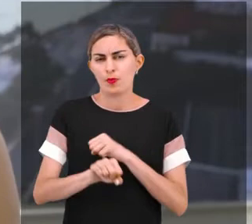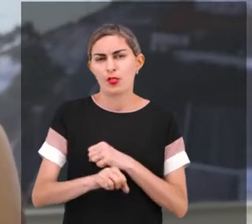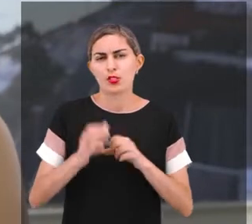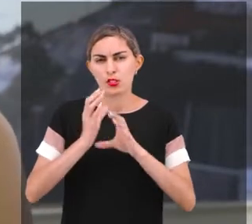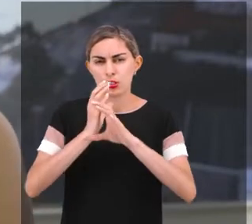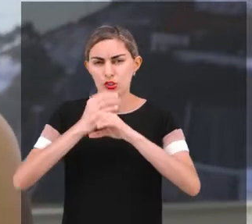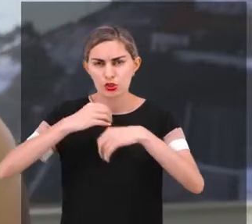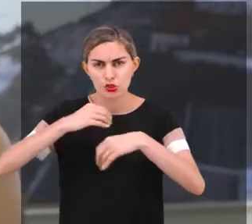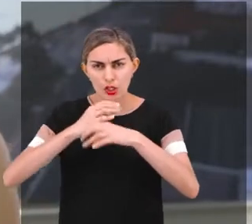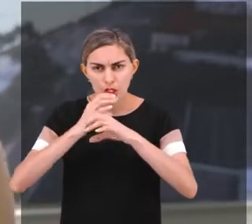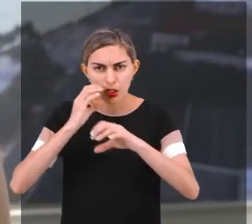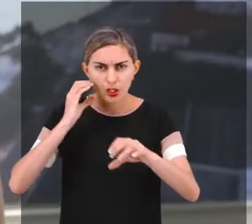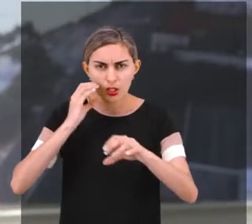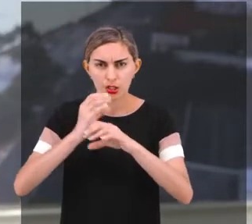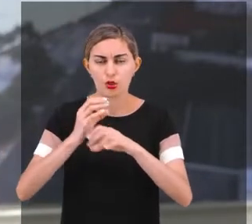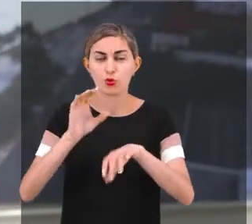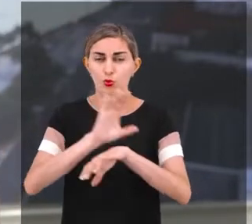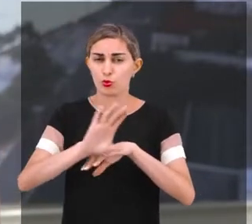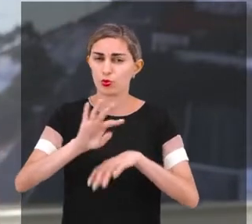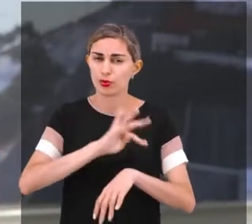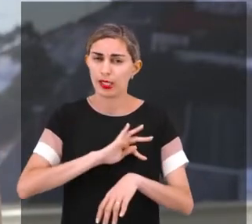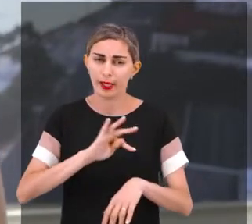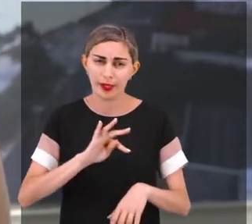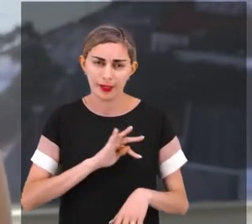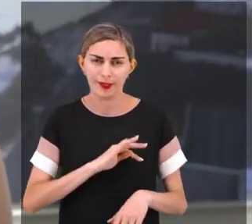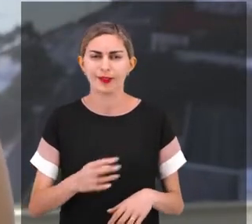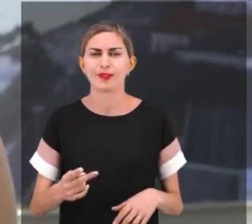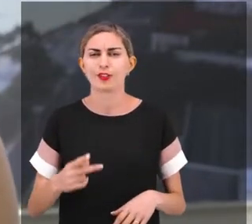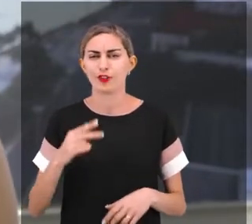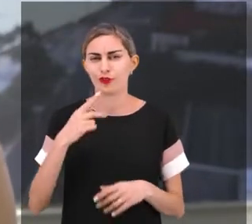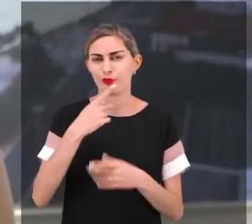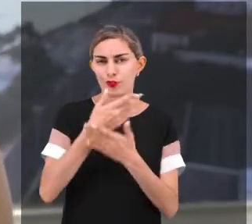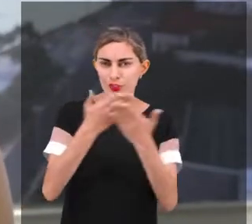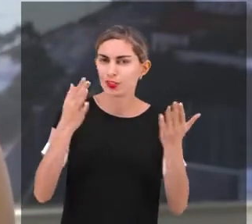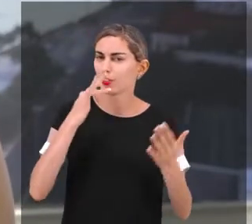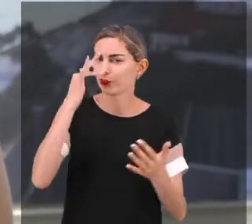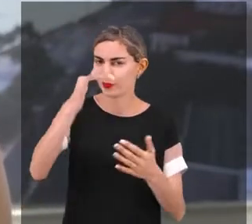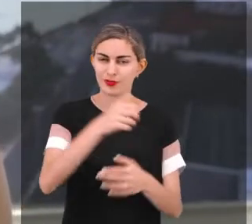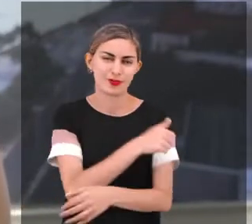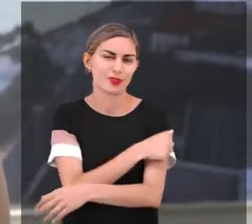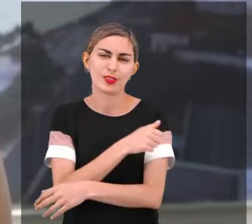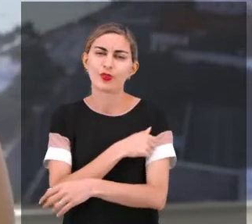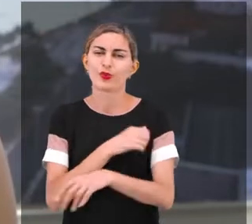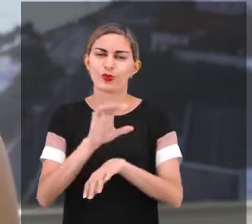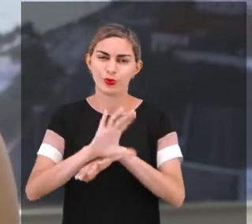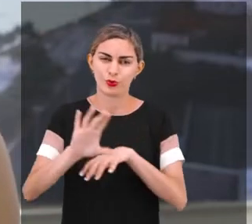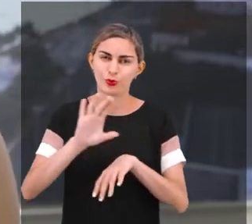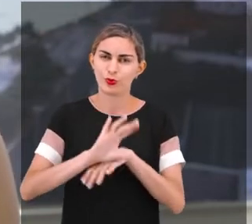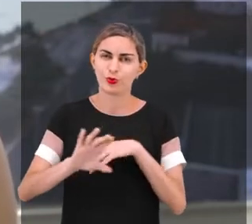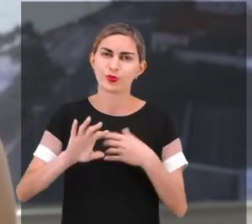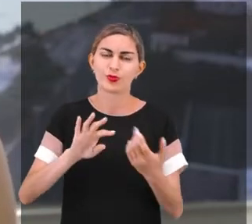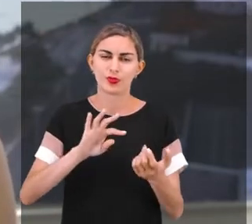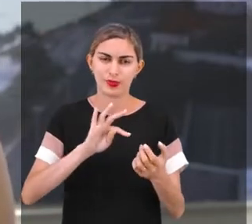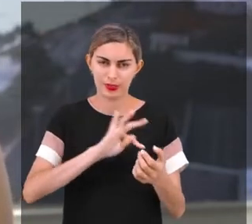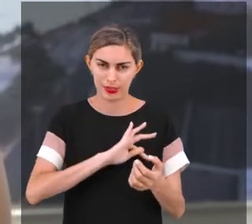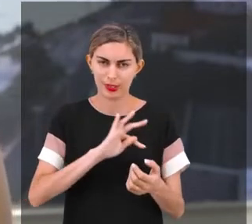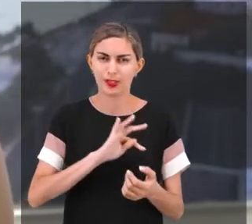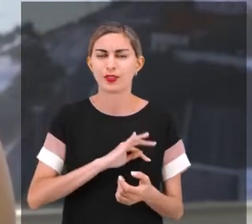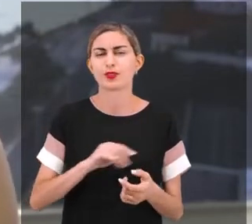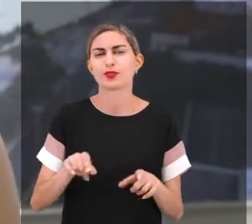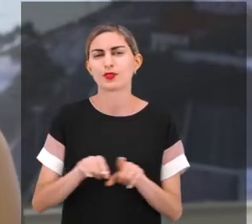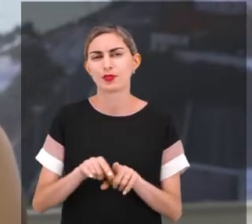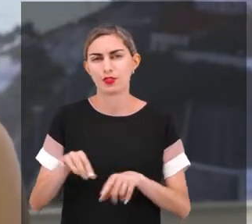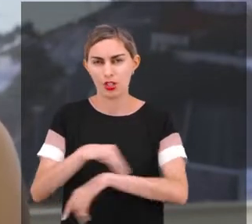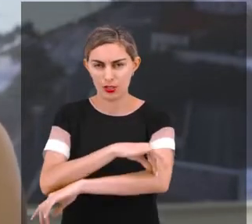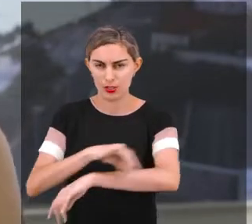formação em engenharia de segurança do trabalho, tem um curso técnico, uma escola técnica. Vocês, futuros alunos, que são de um curso técnico, Luiz foi aluno de um curso técnico